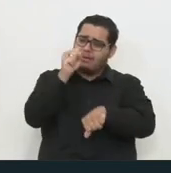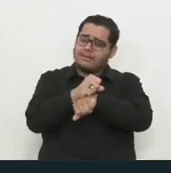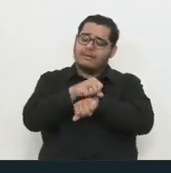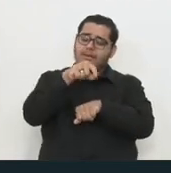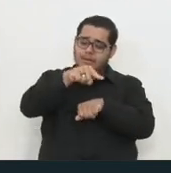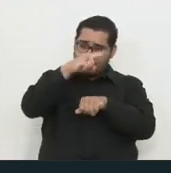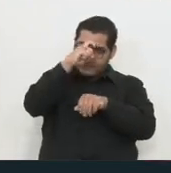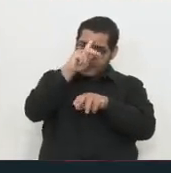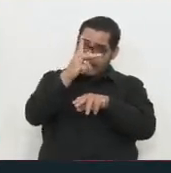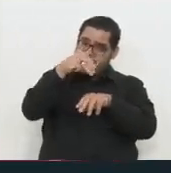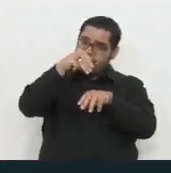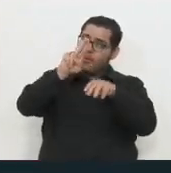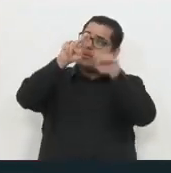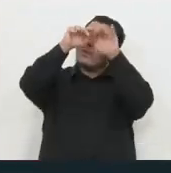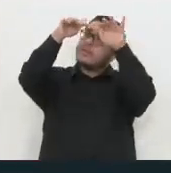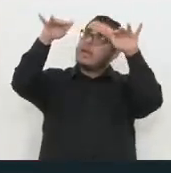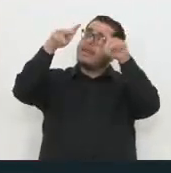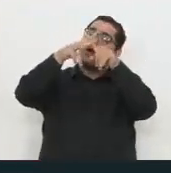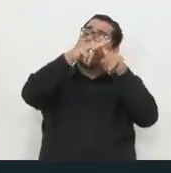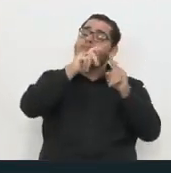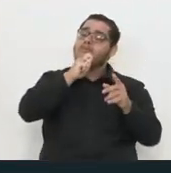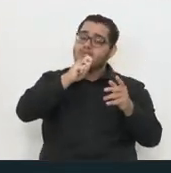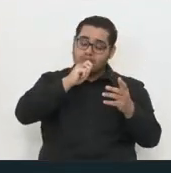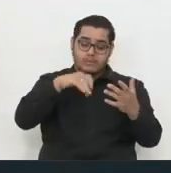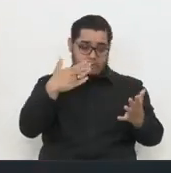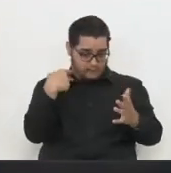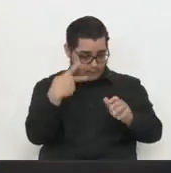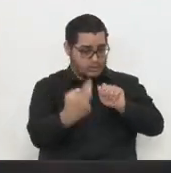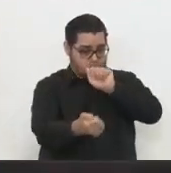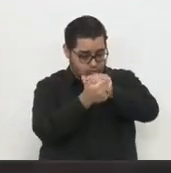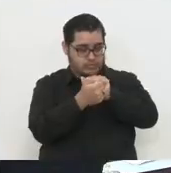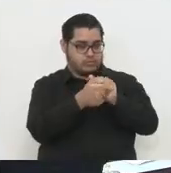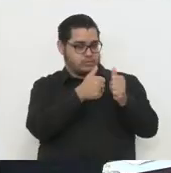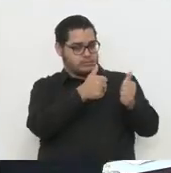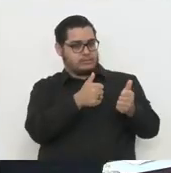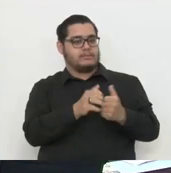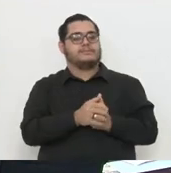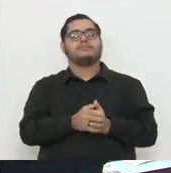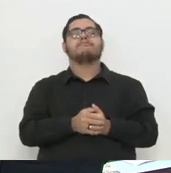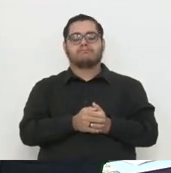é isso vamos juntas vereadora é isso senhor presidente